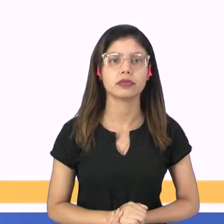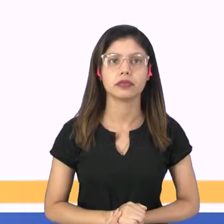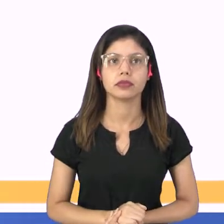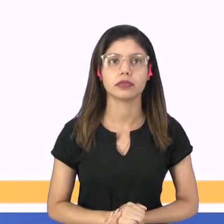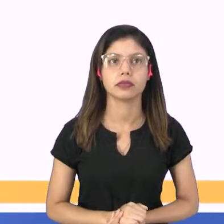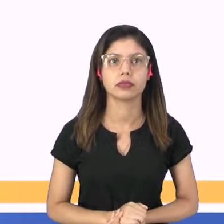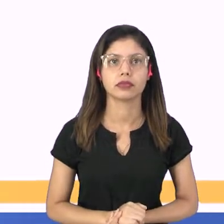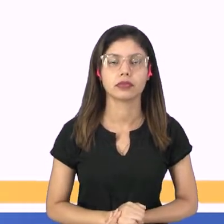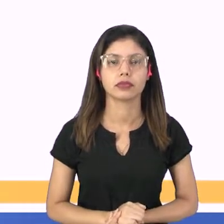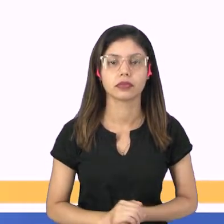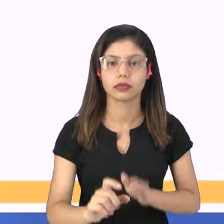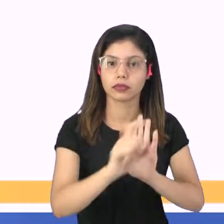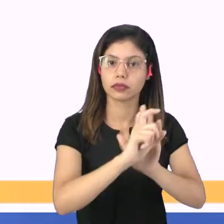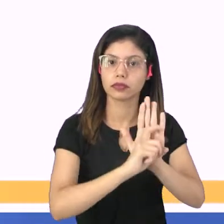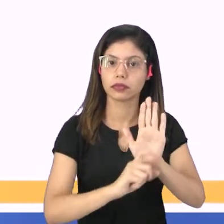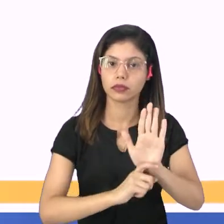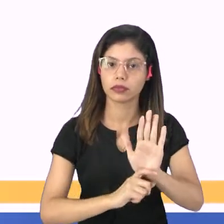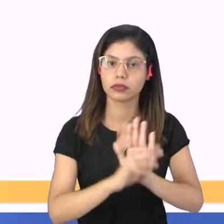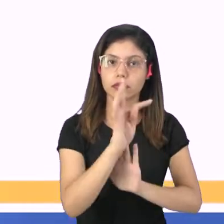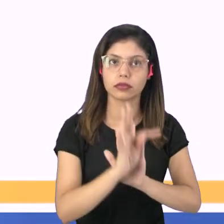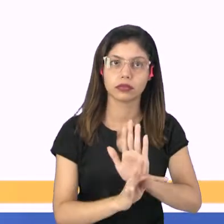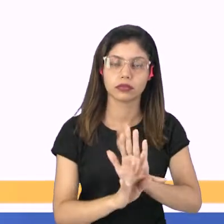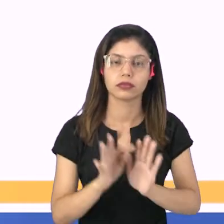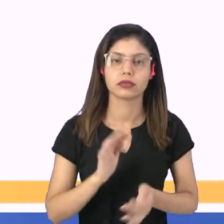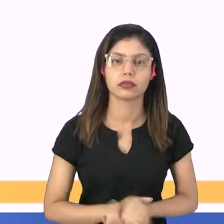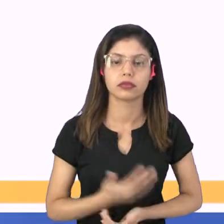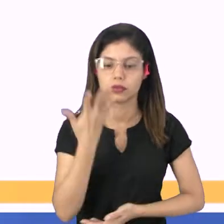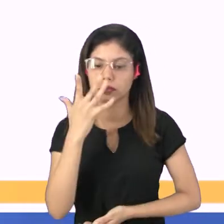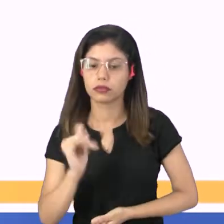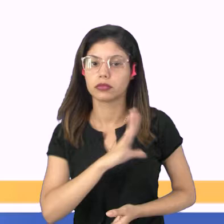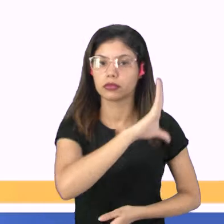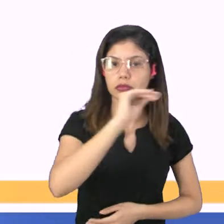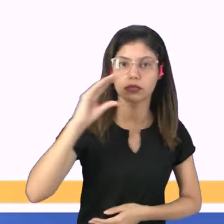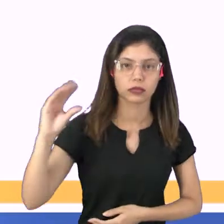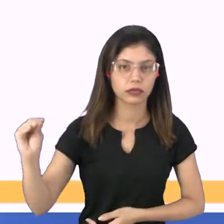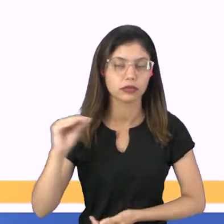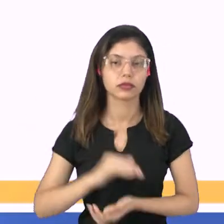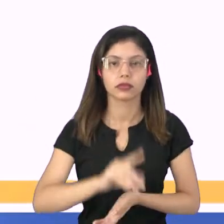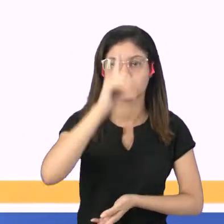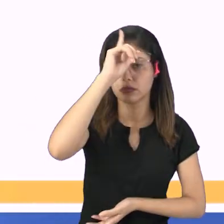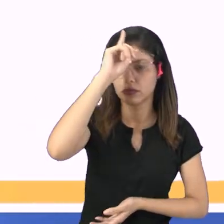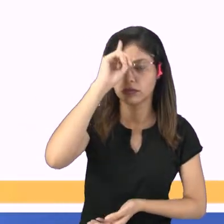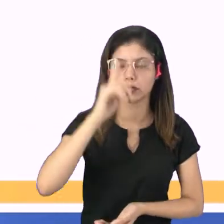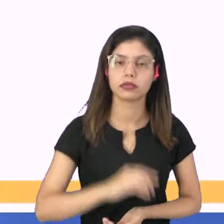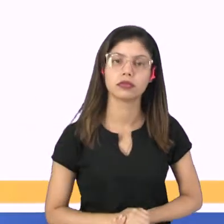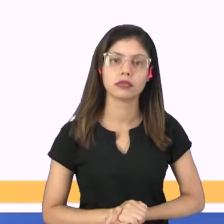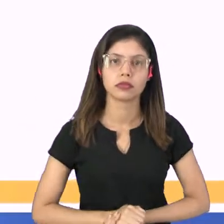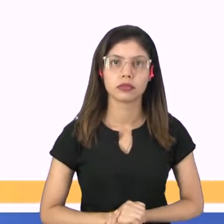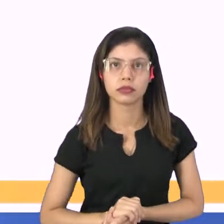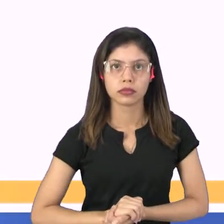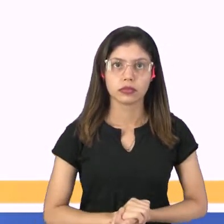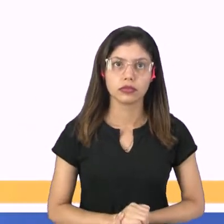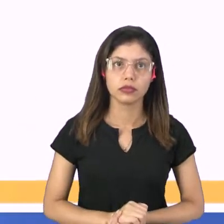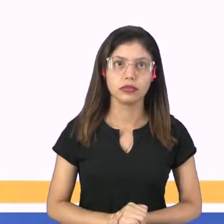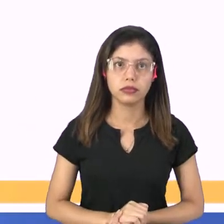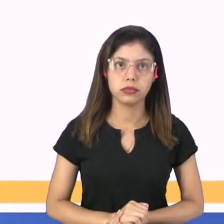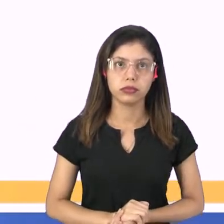importantes, esses trechos no texto, tá? O que aconteceu na infância, na adolescência, na fase